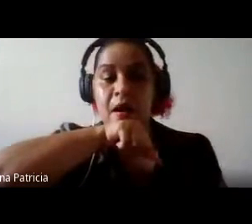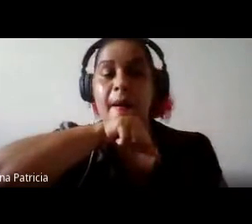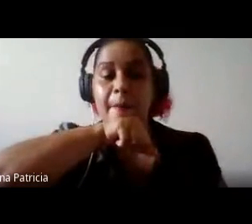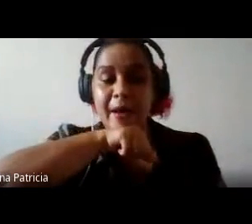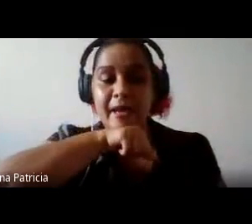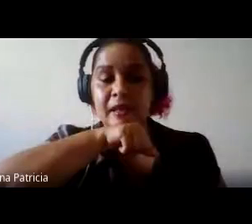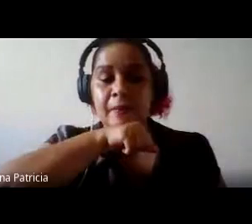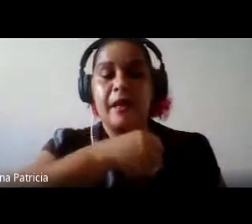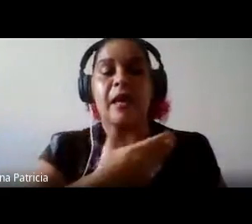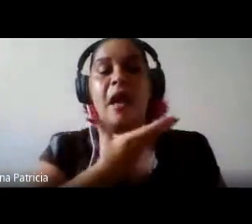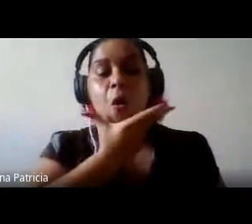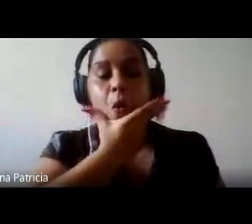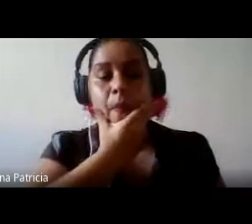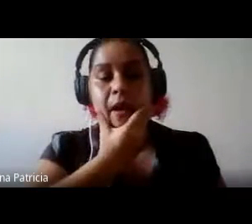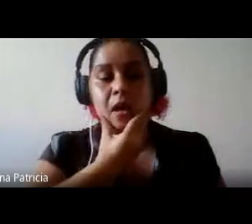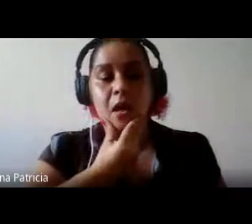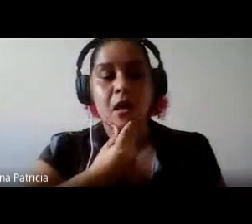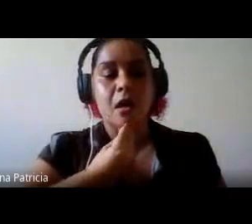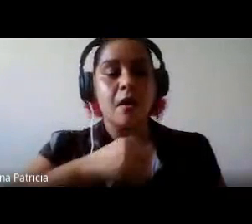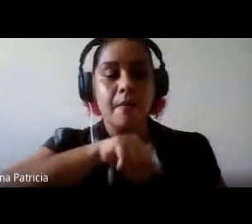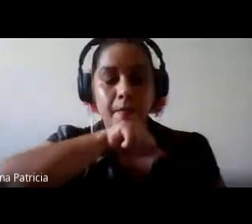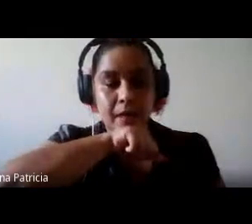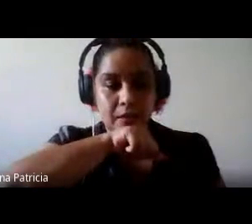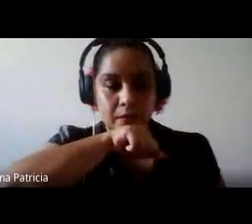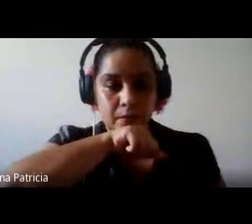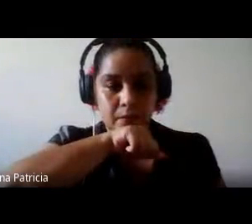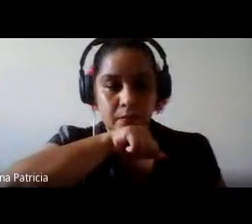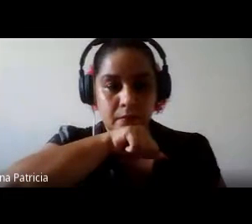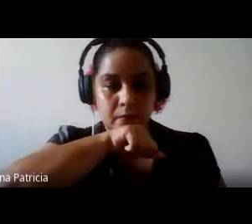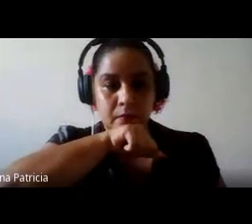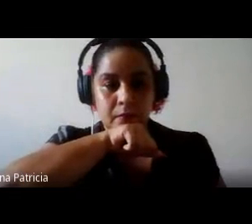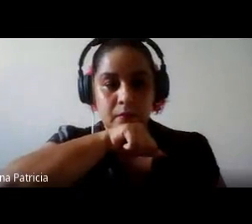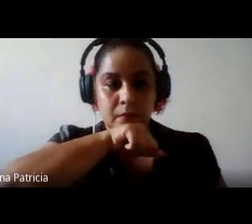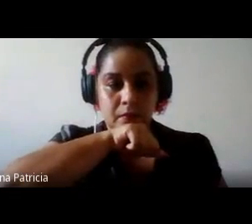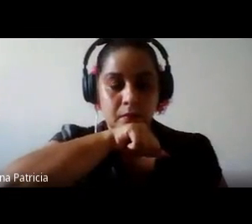bênção. Pai também é homem, bênção.